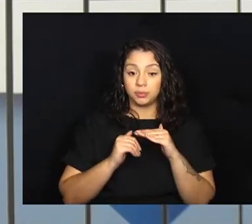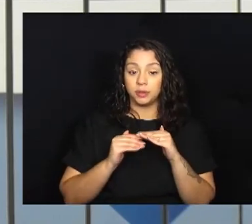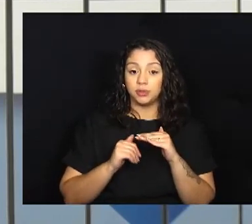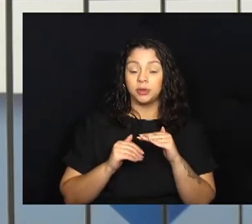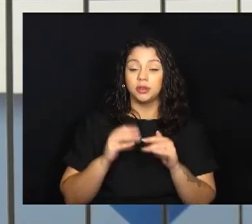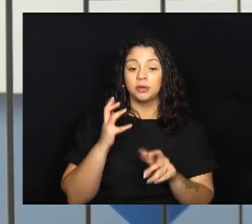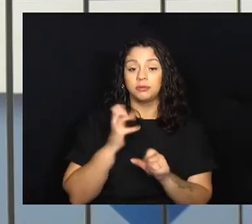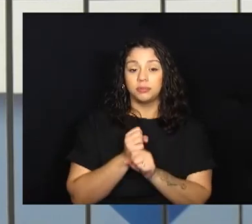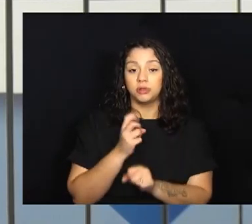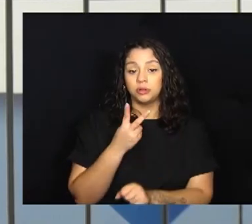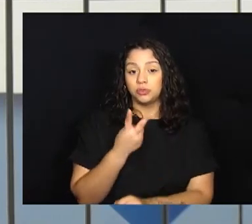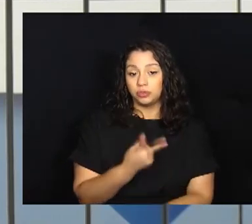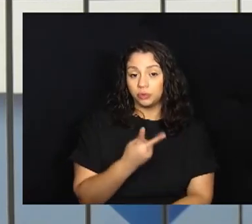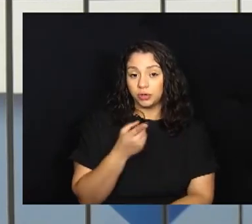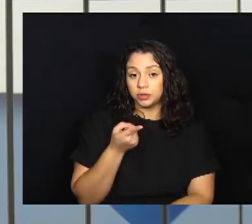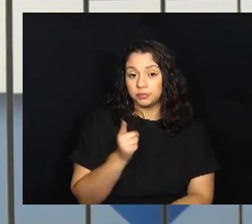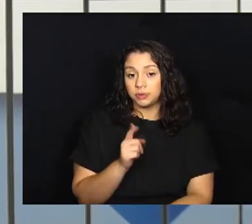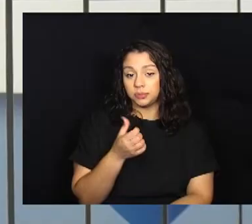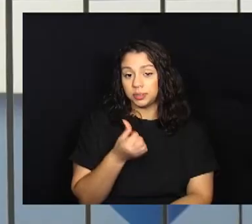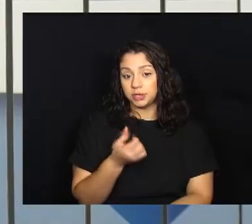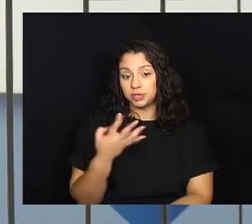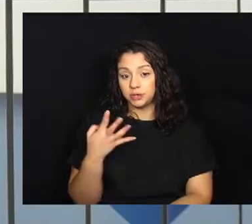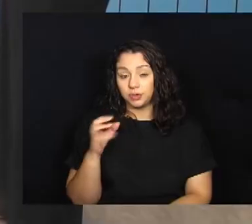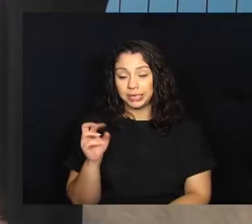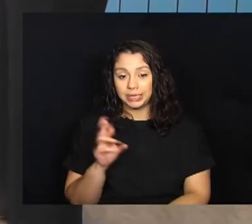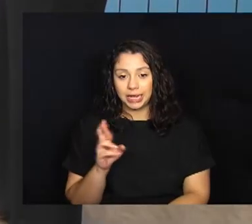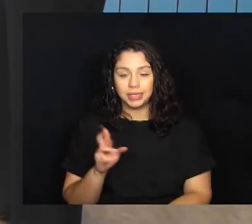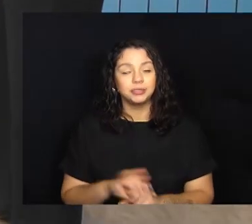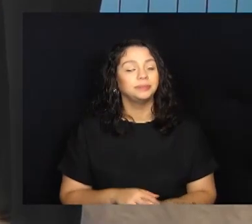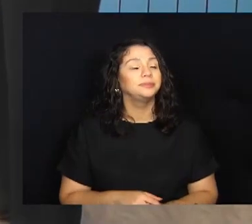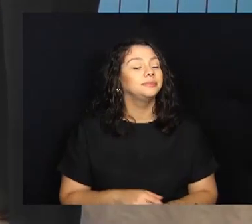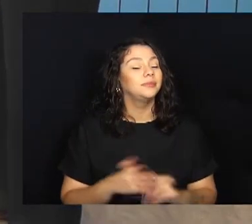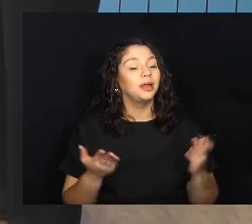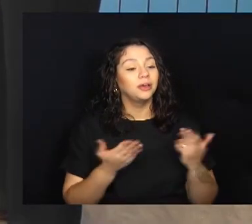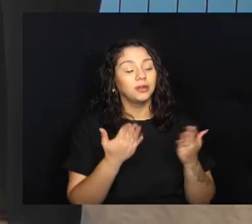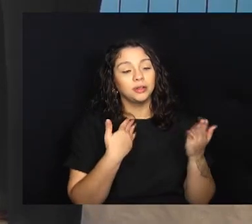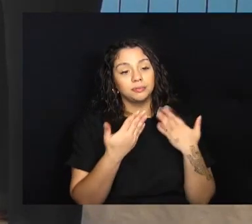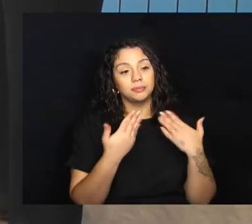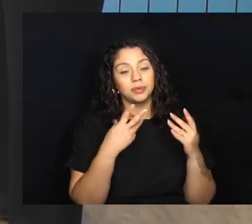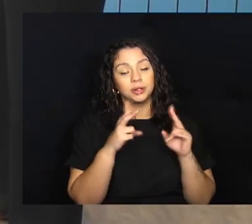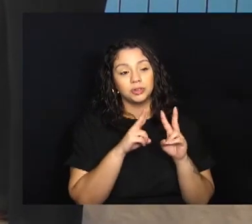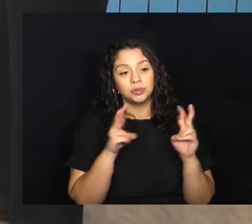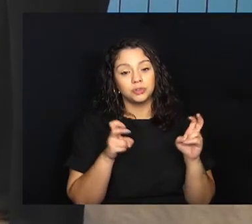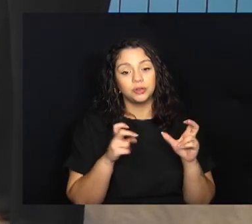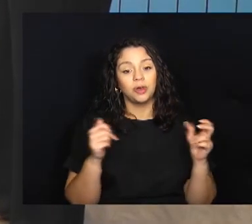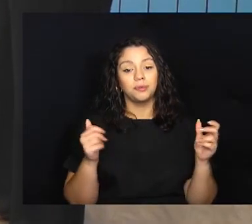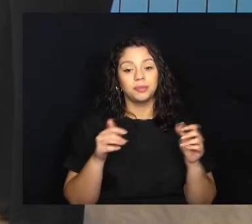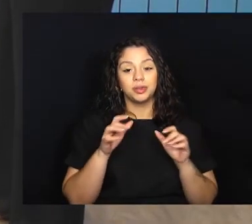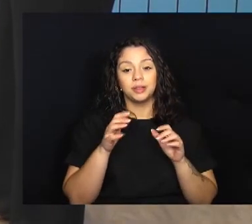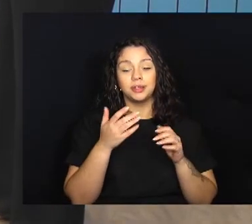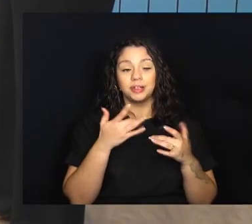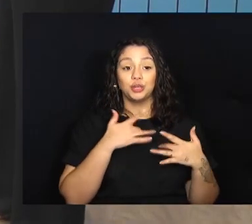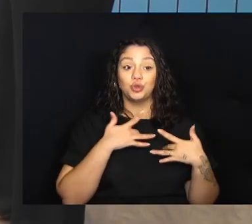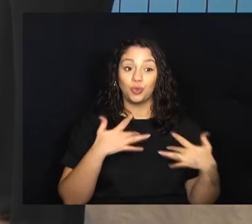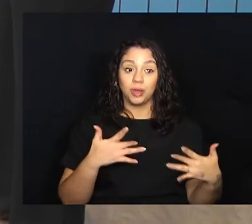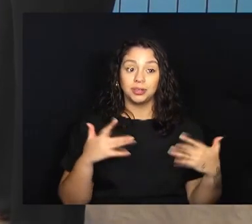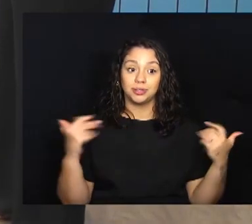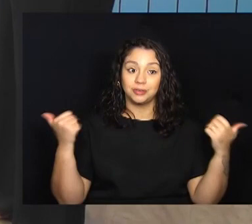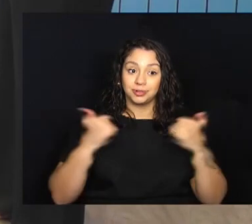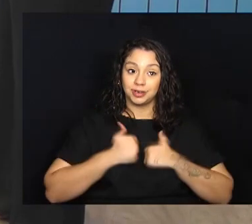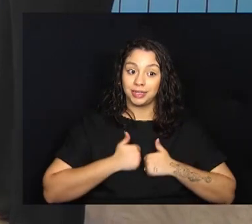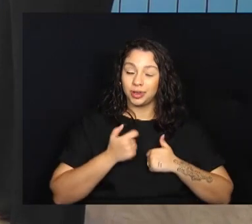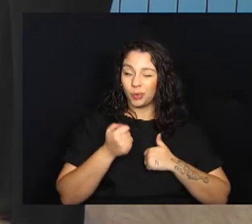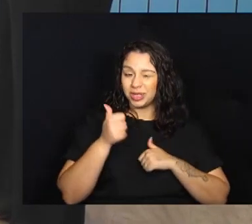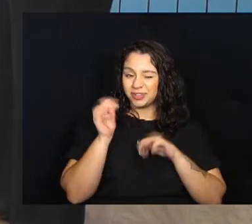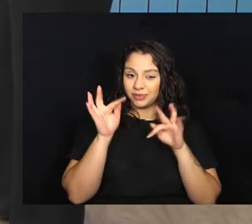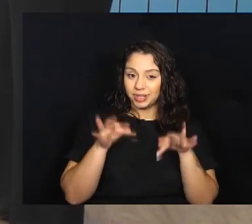R$ 2.640. Mina Abreu, vamos falar agora sobre a campanha do agasalho, que está na reta final, mas ainda dá